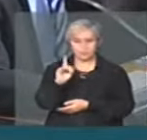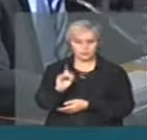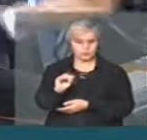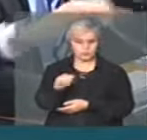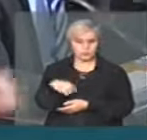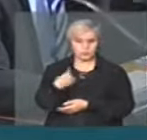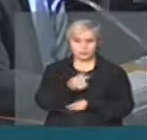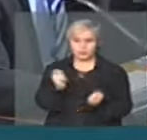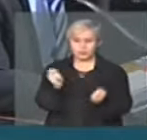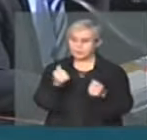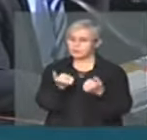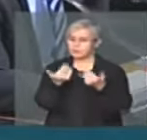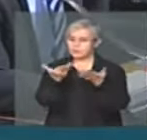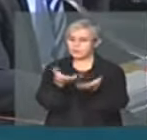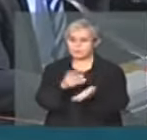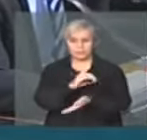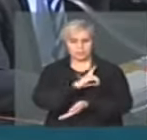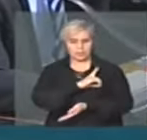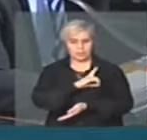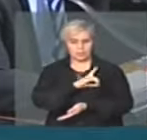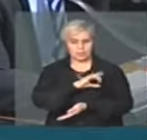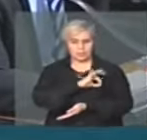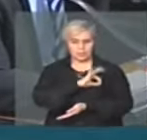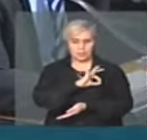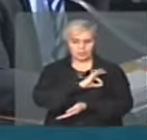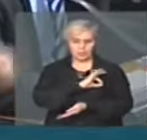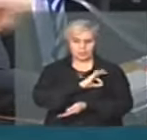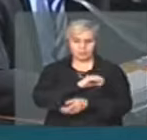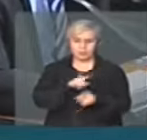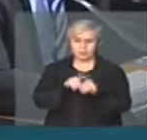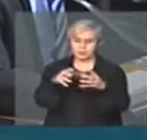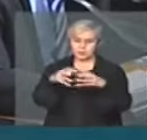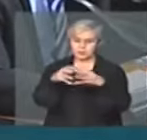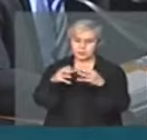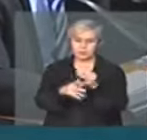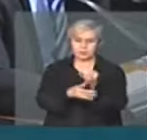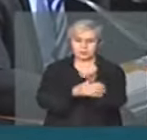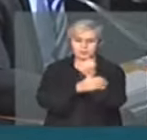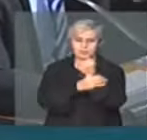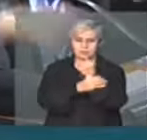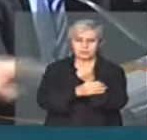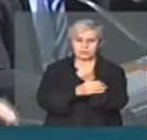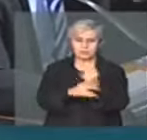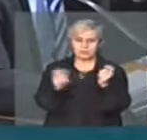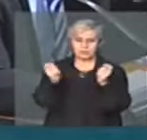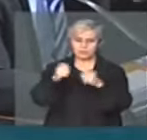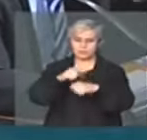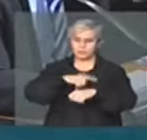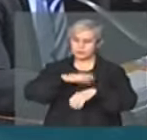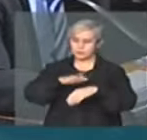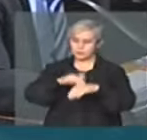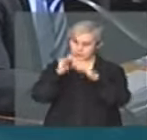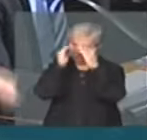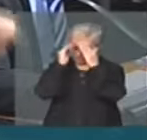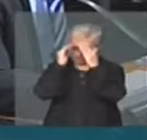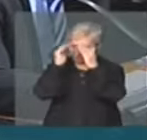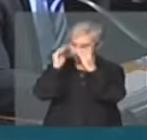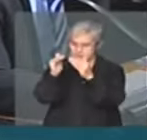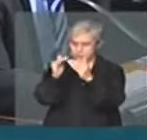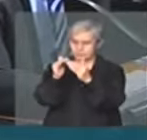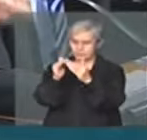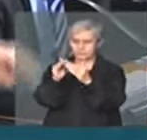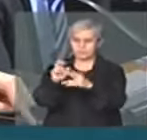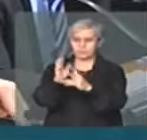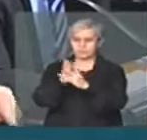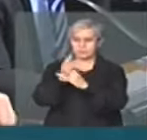dar à polícia e às ações de segurança que possa ter mais respeito por parte da juventude. Nós